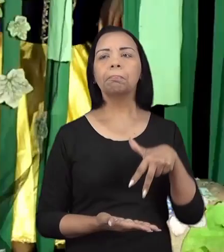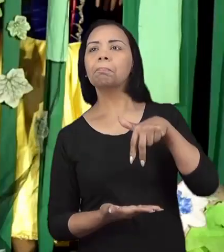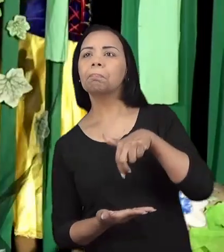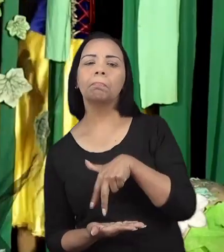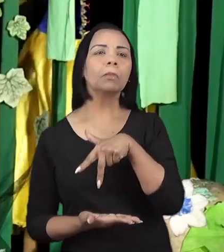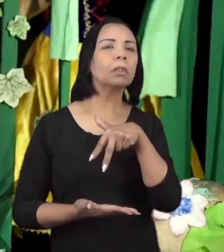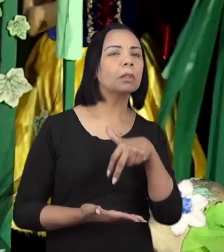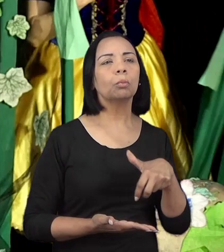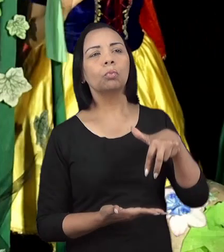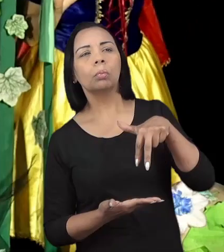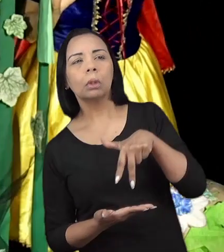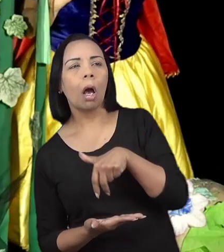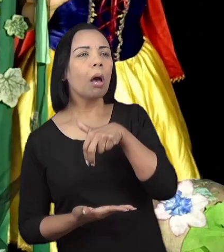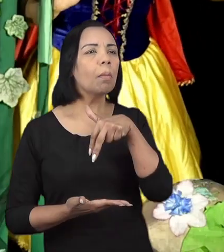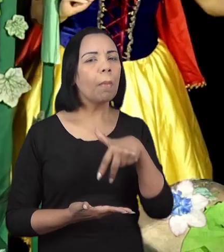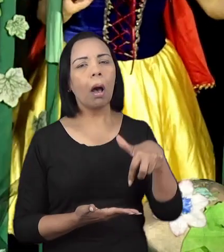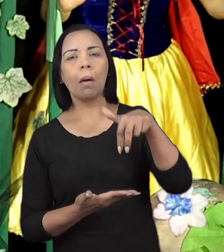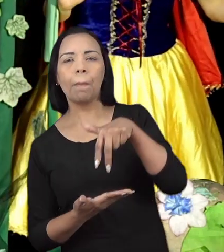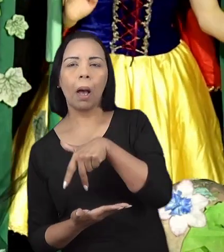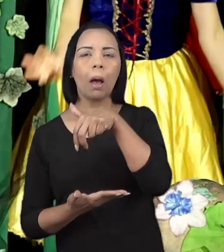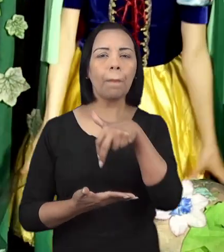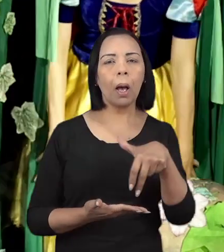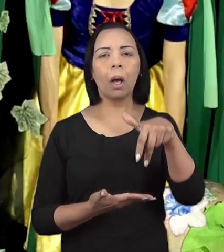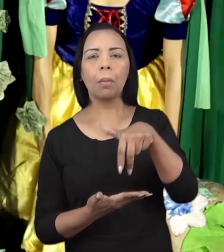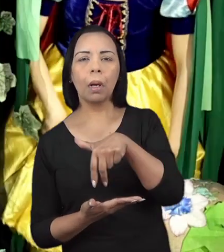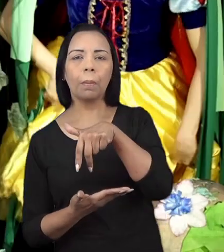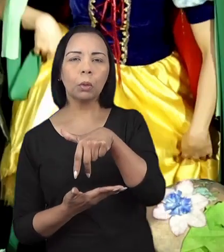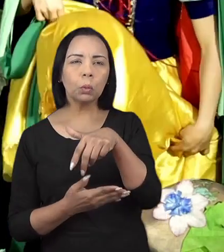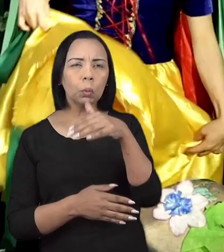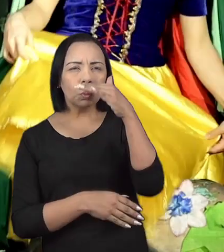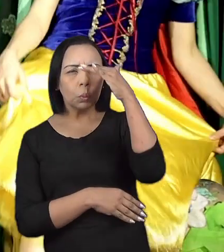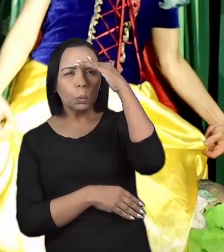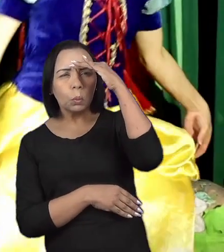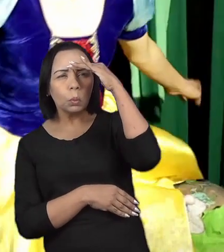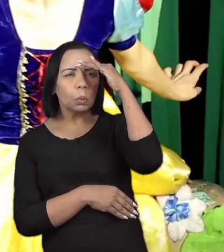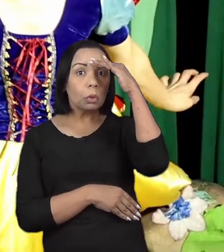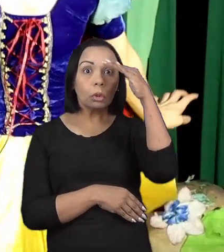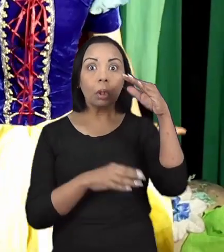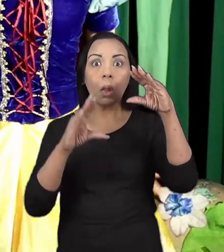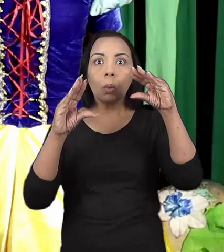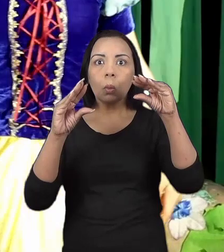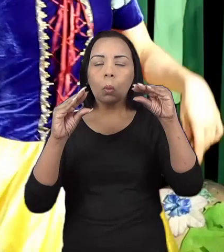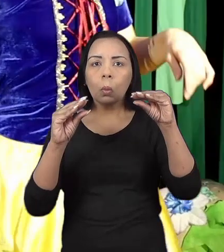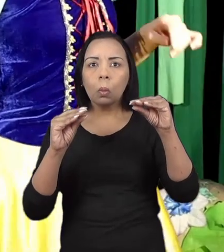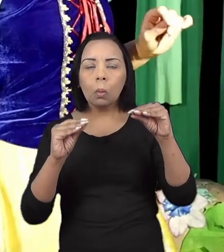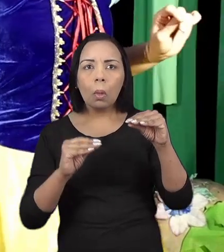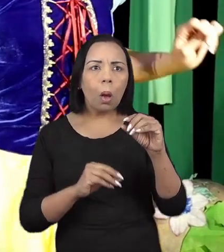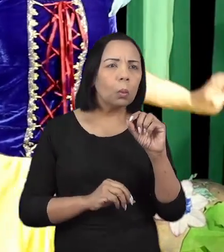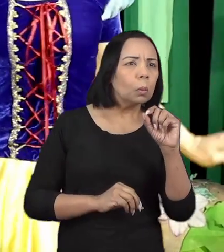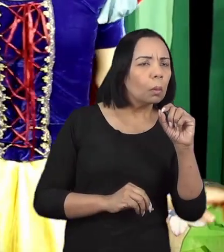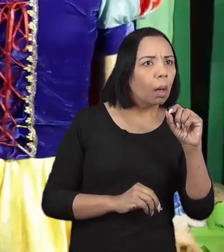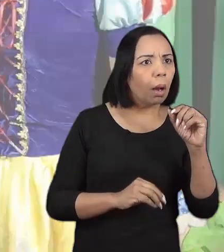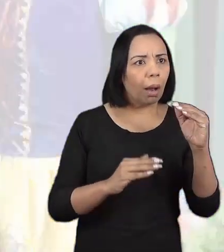floresta, afastando-se cada vez mais do castelo. Já estava quase anoitecendo quando ela avistou uma